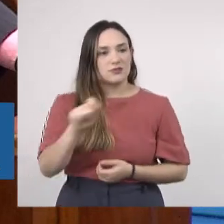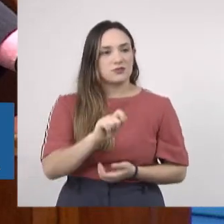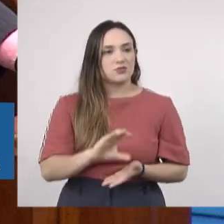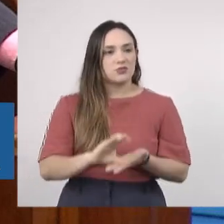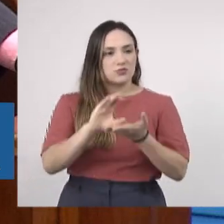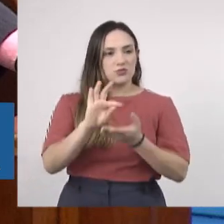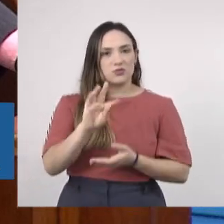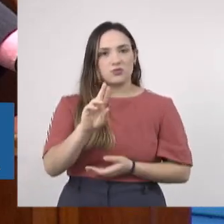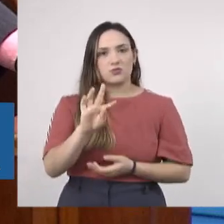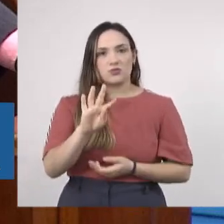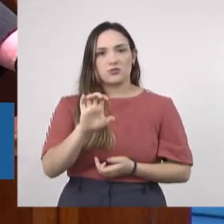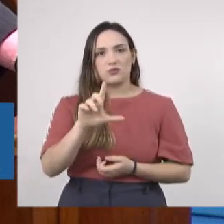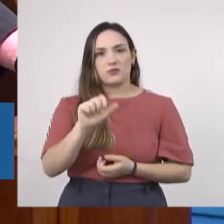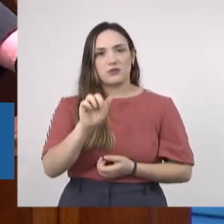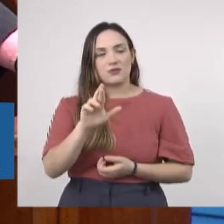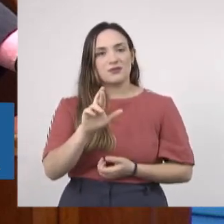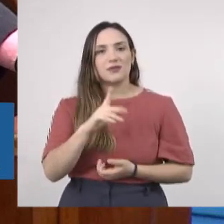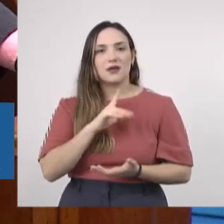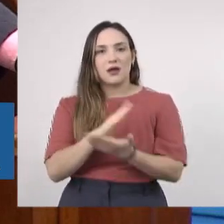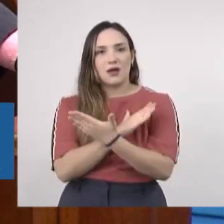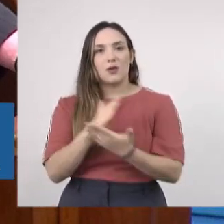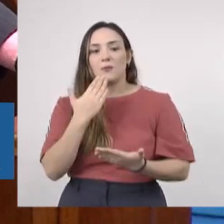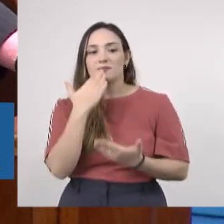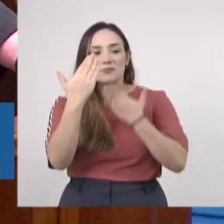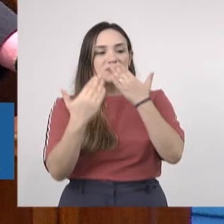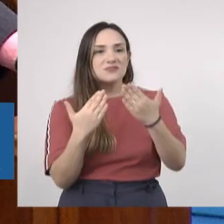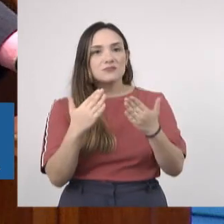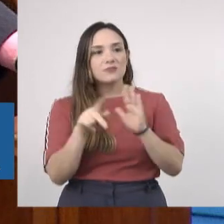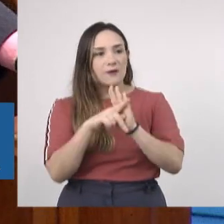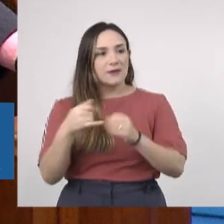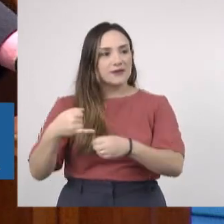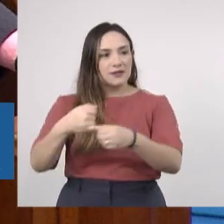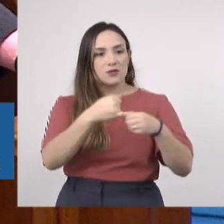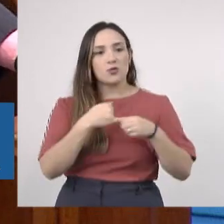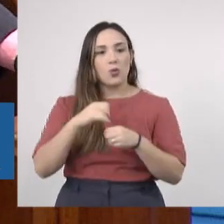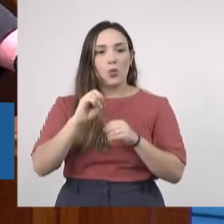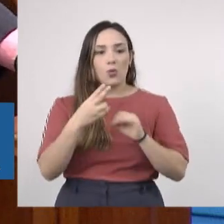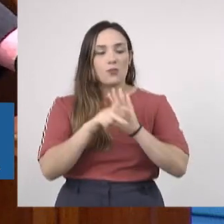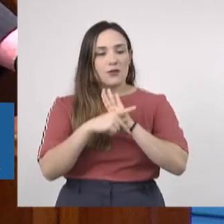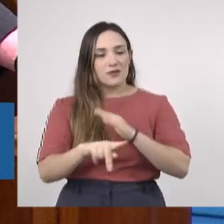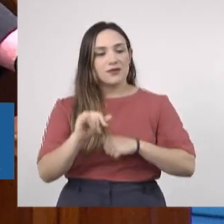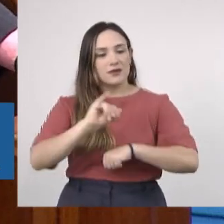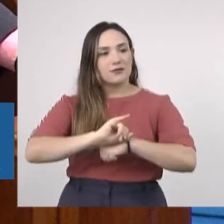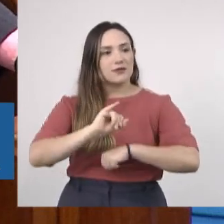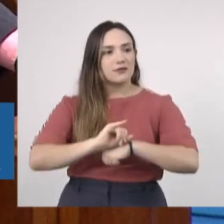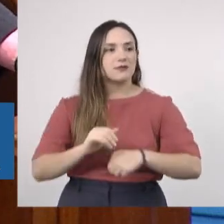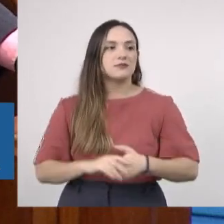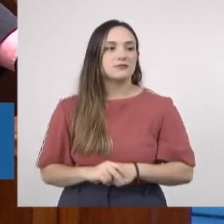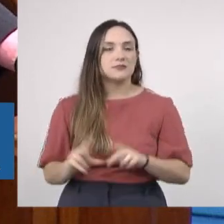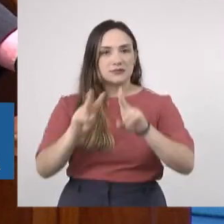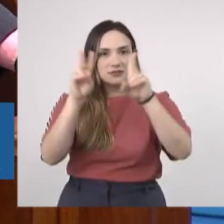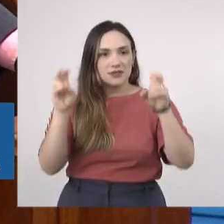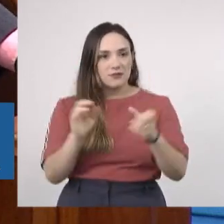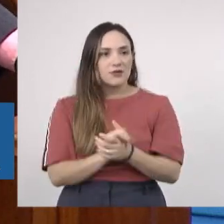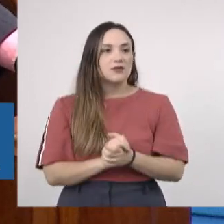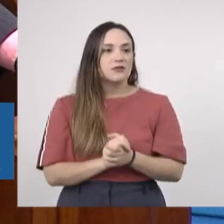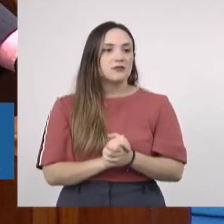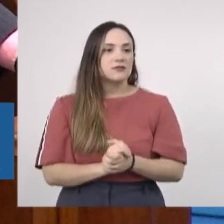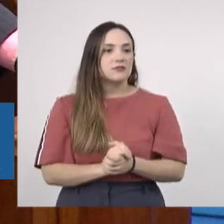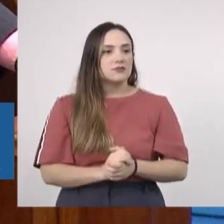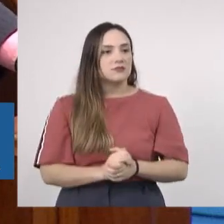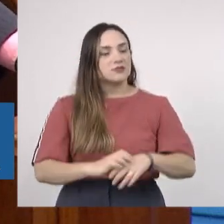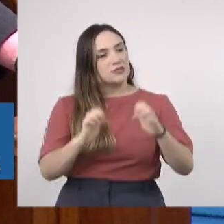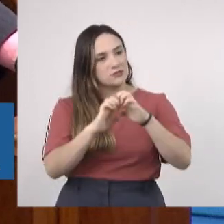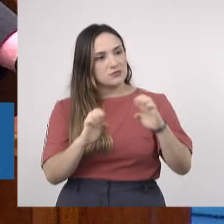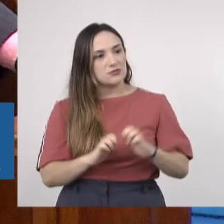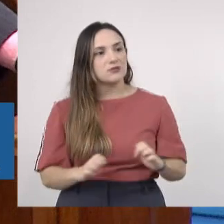Conselheiros Tutelares, muitas vezes chegam algumas demandas dos conselheiros do interior e também aqui da capital, a respeito de questões estruturais, questões